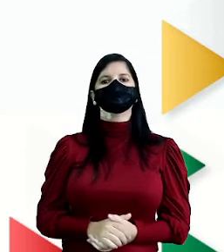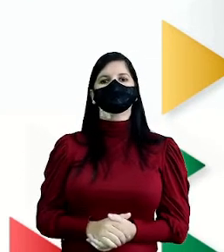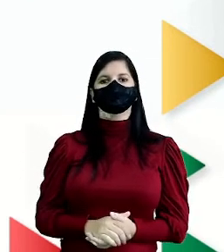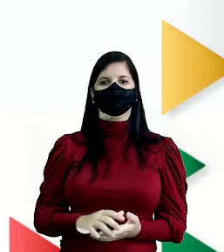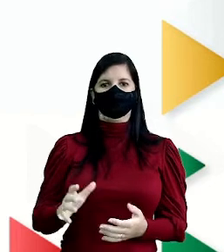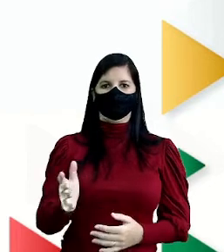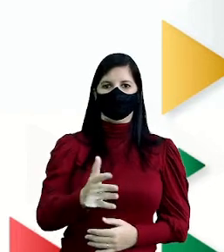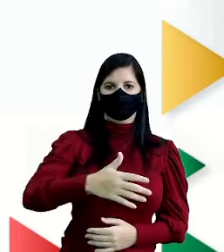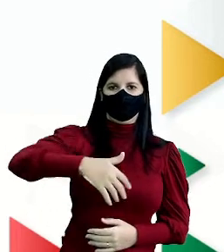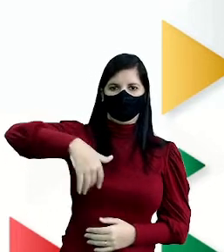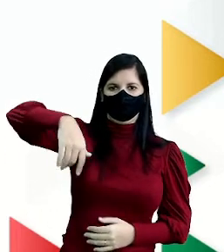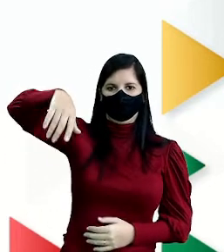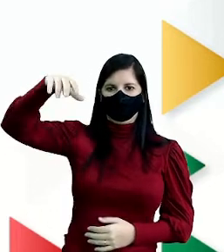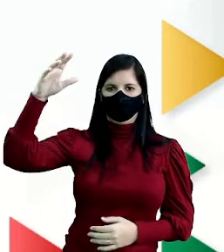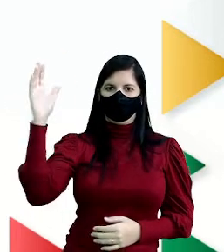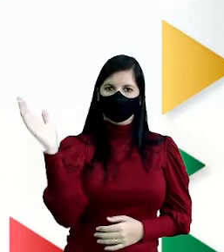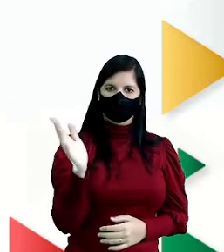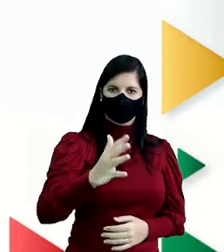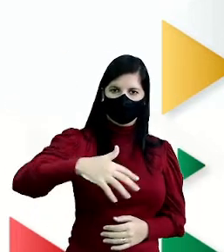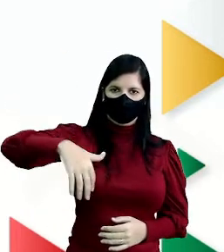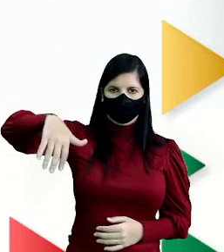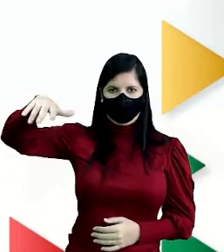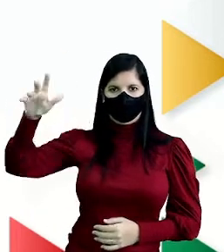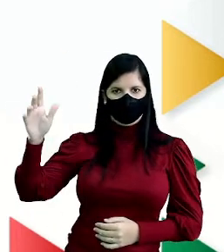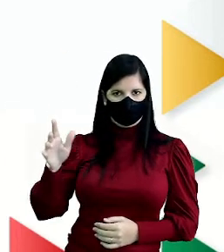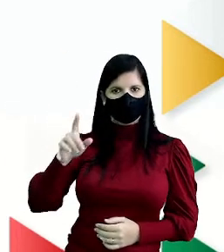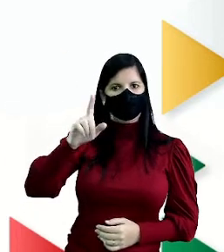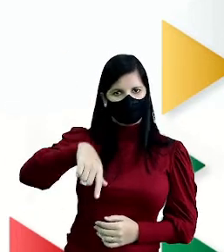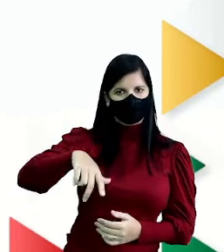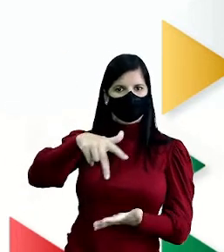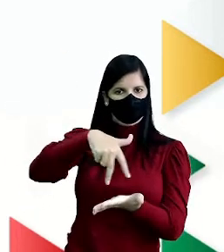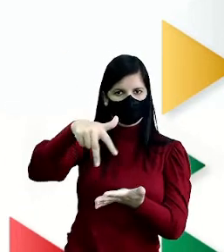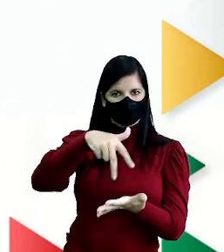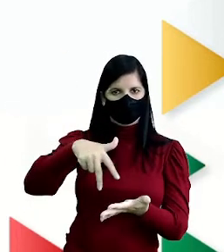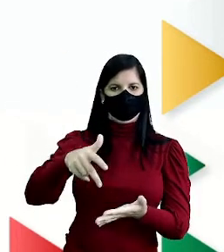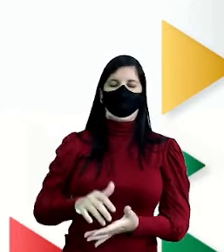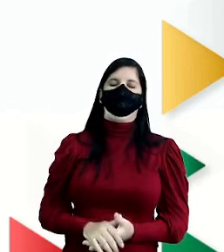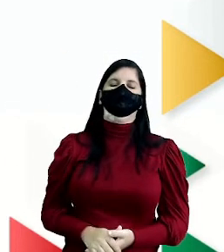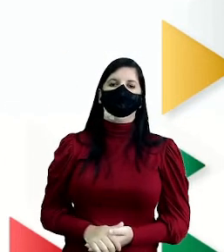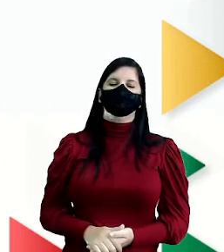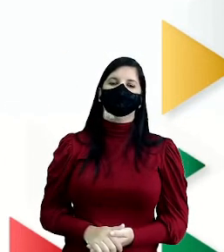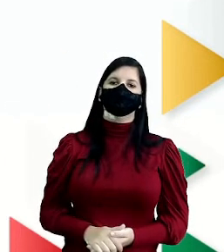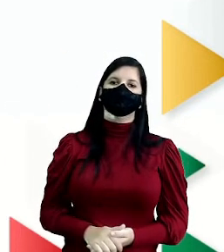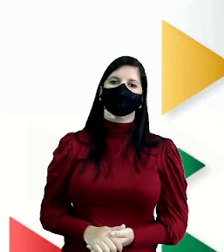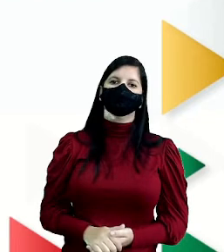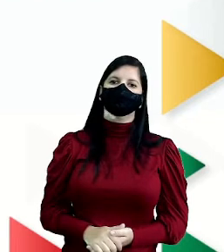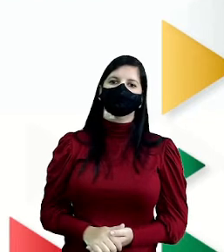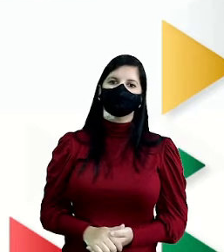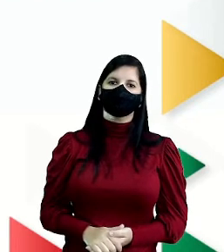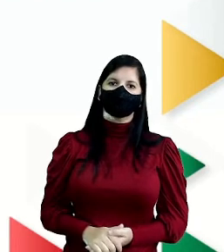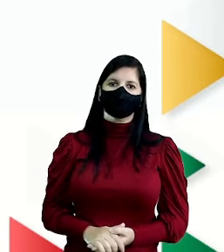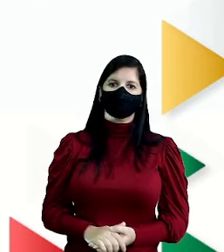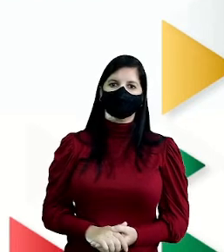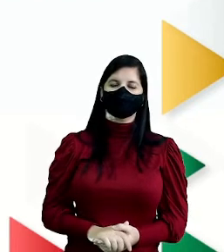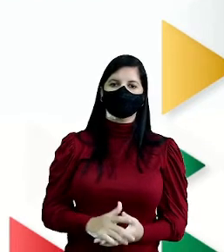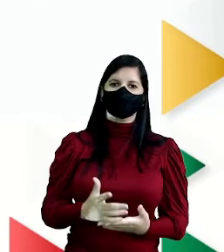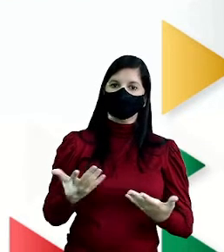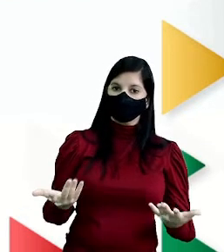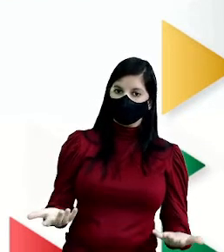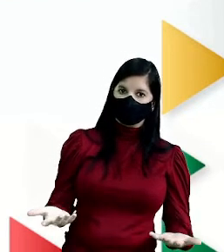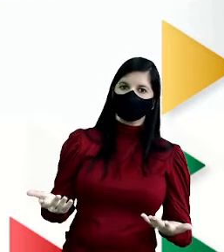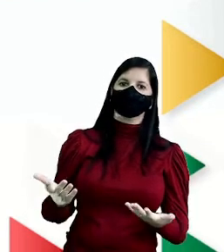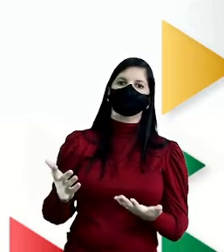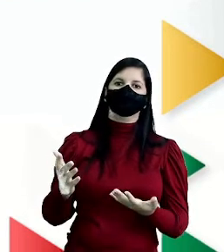levantar um braço, uma perna, um movimento mais, né, maleável, para o grego já era uma dança, né? Segundo